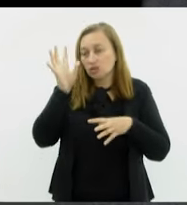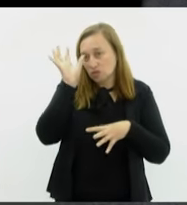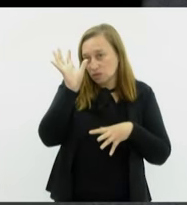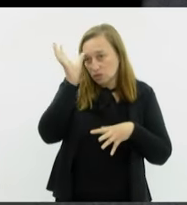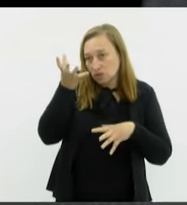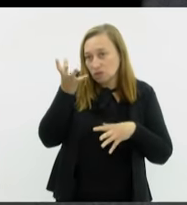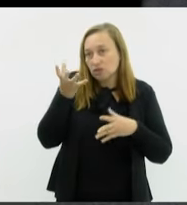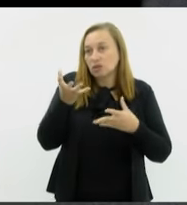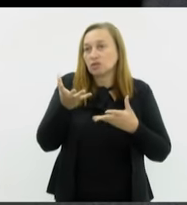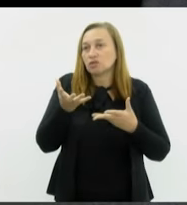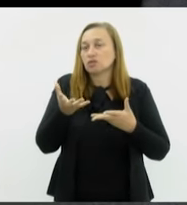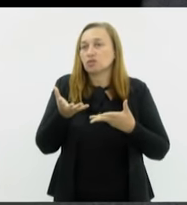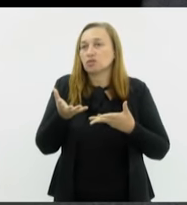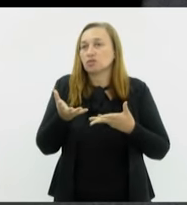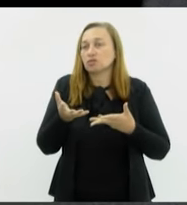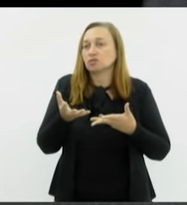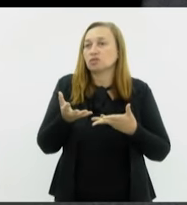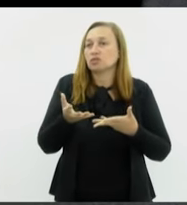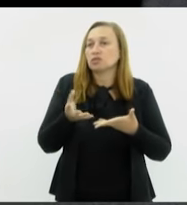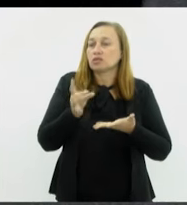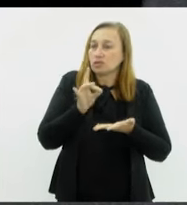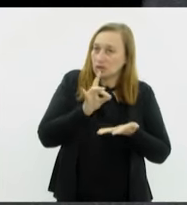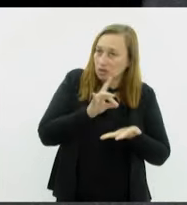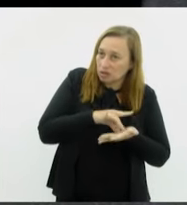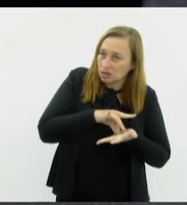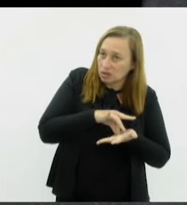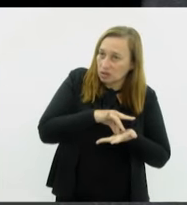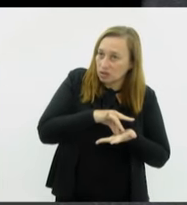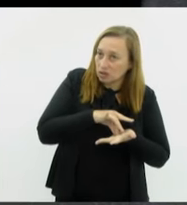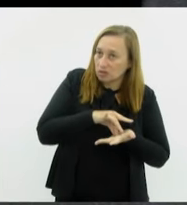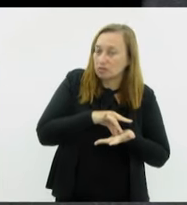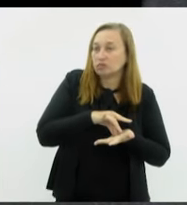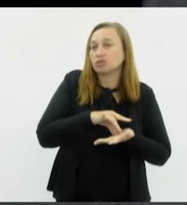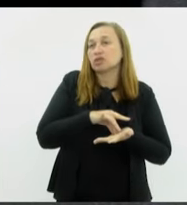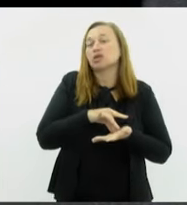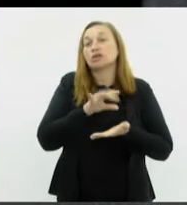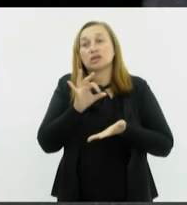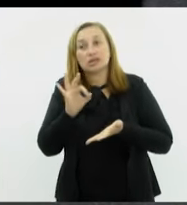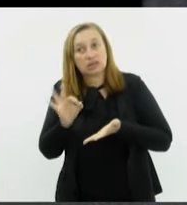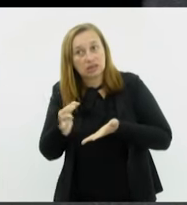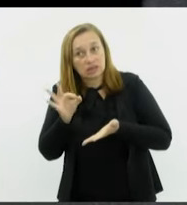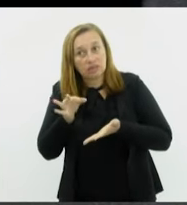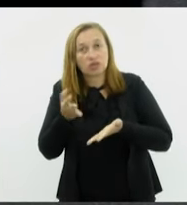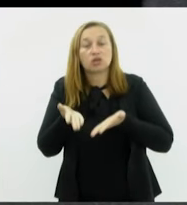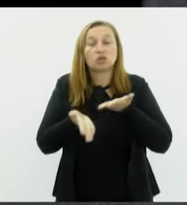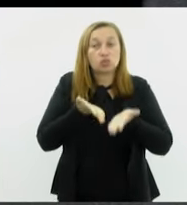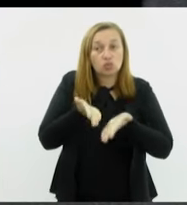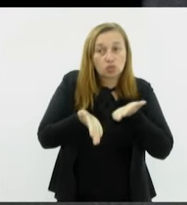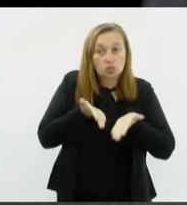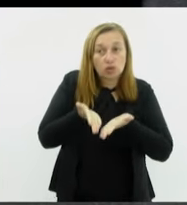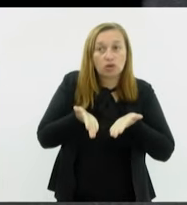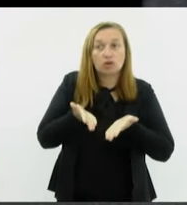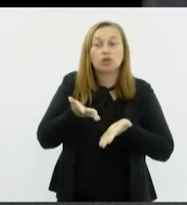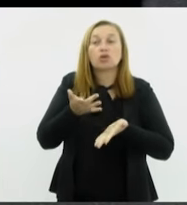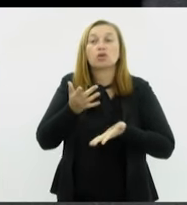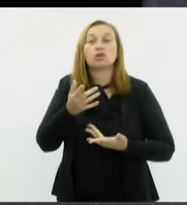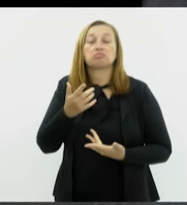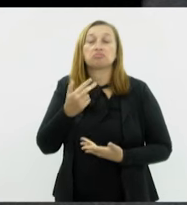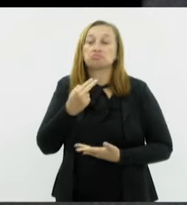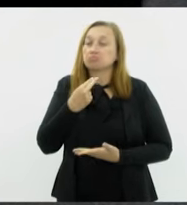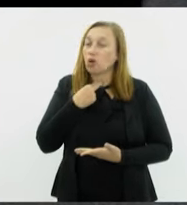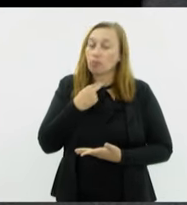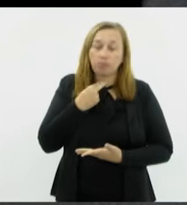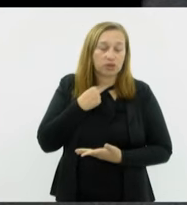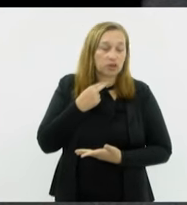com a devida responsabilidade. Então, foi justamente com esse cuidado. Eu acho que nós não